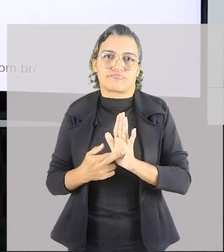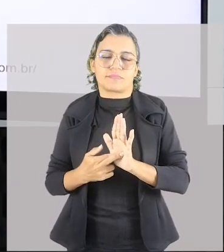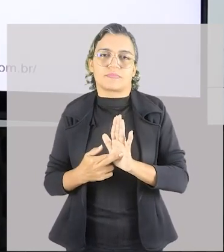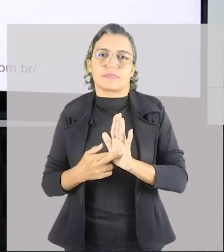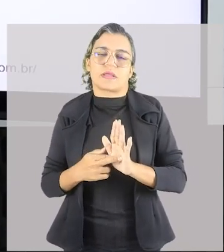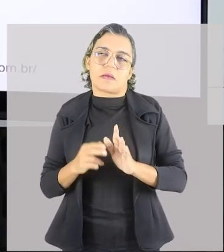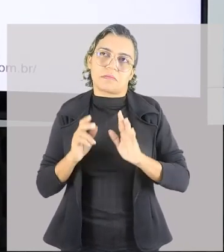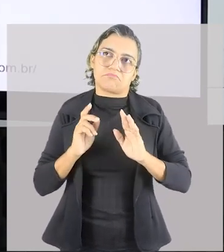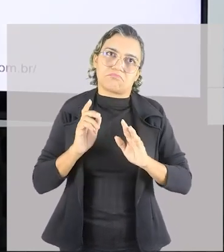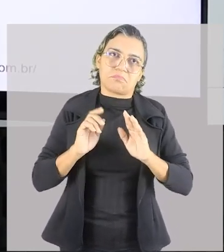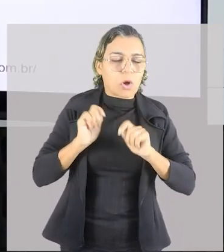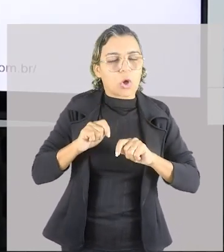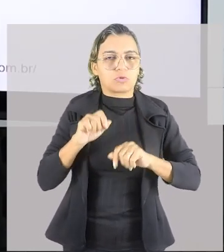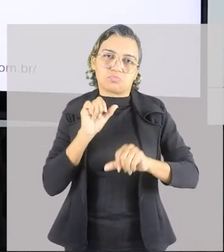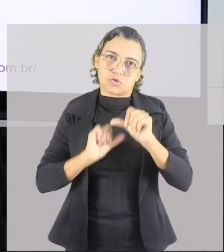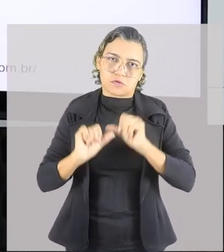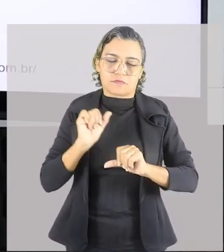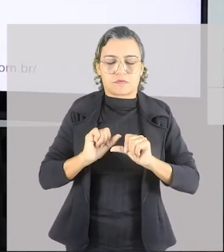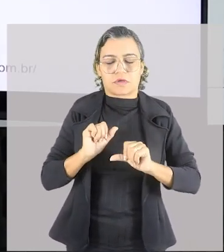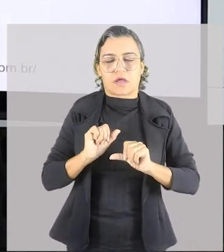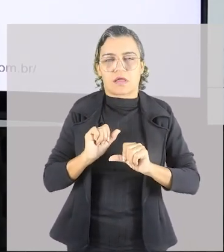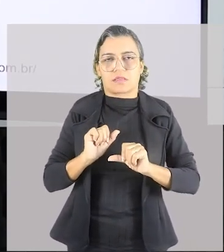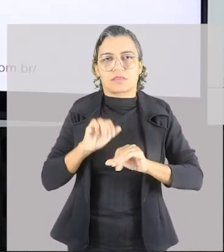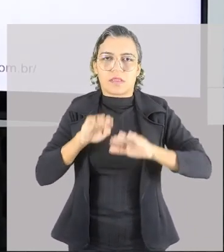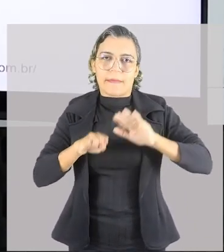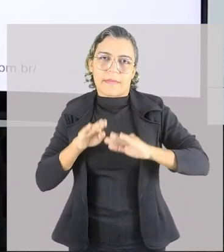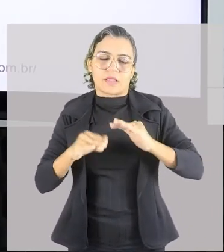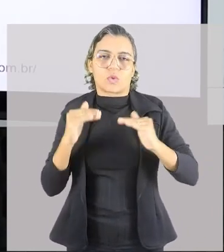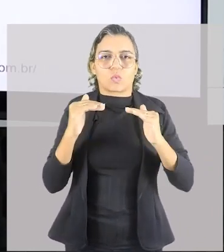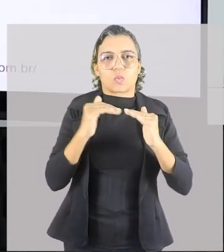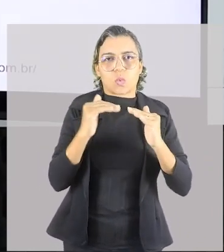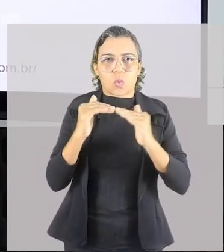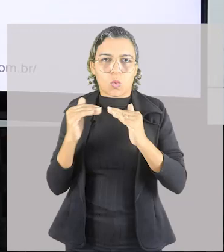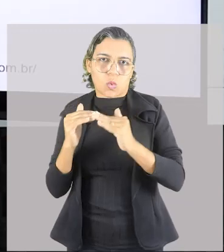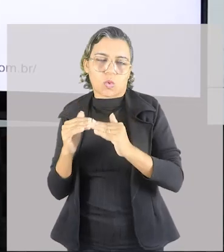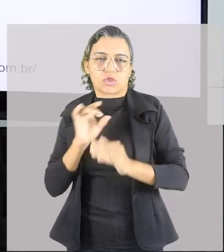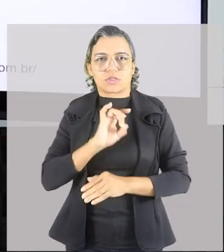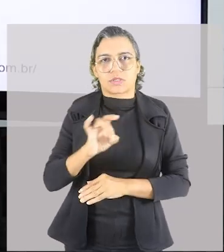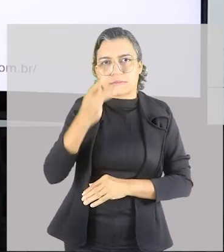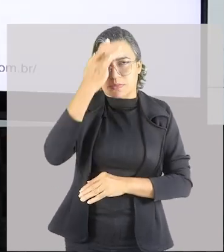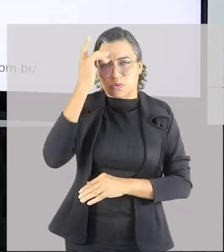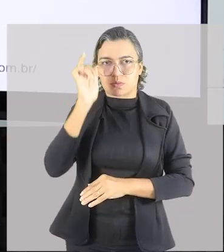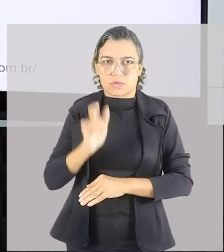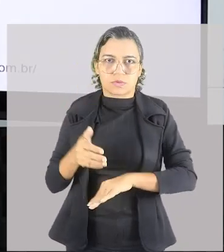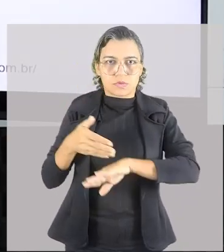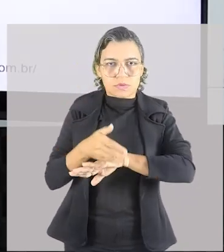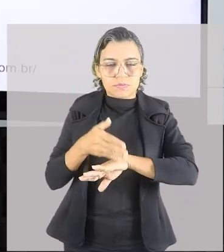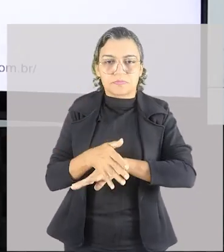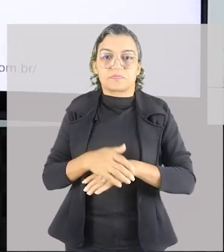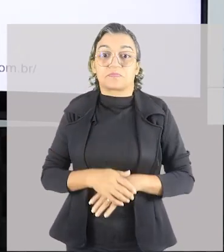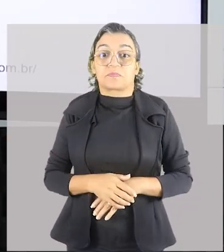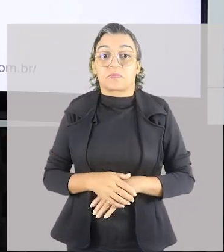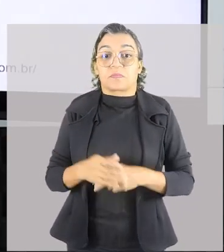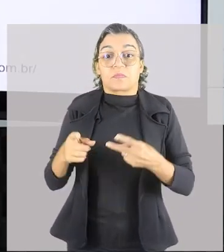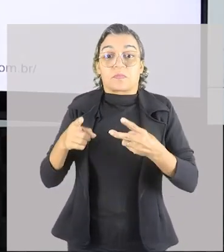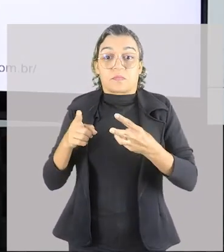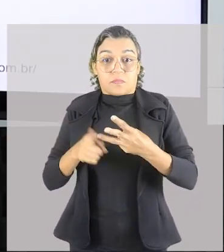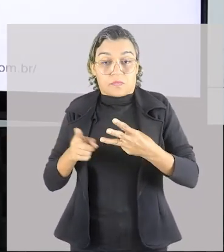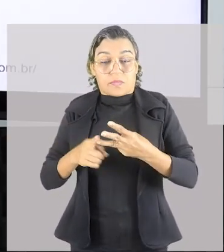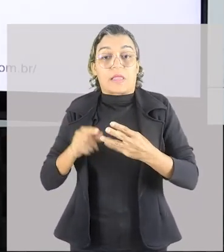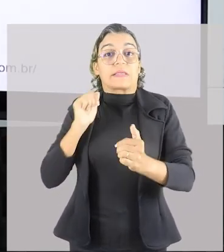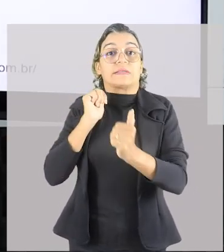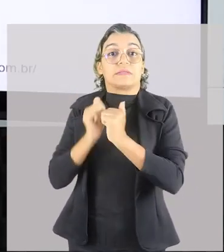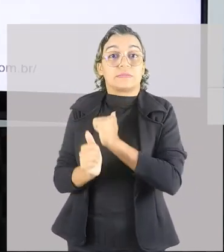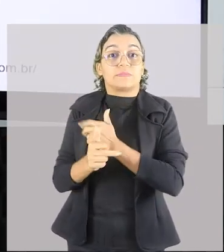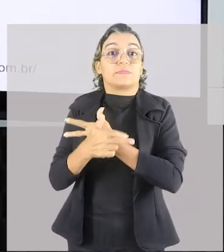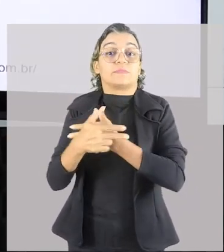com o objetivo dos participantes. E o esporte? Seguindo nessa linha de aumento de complexidade, a gente vai ter